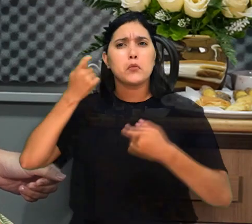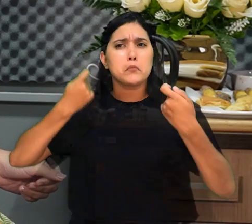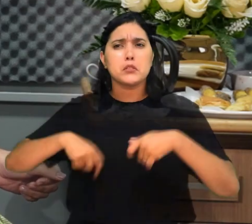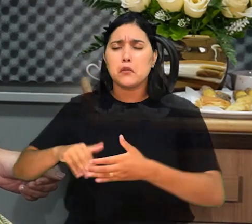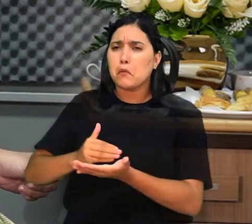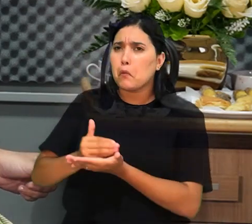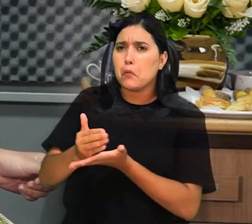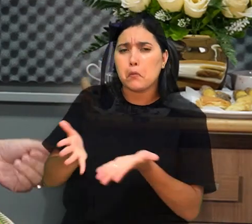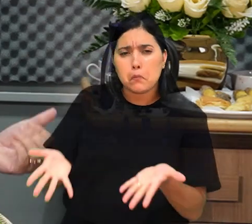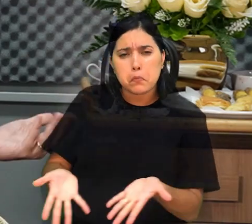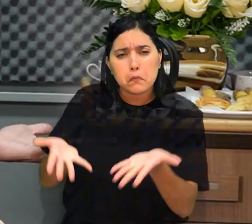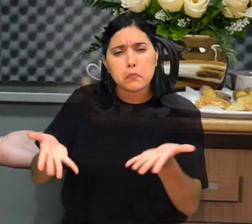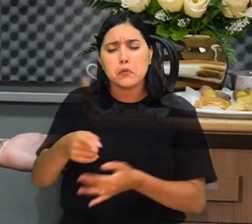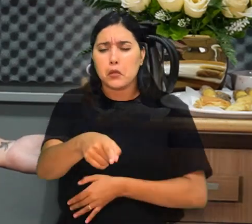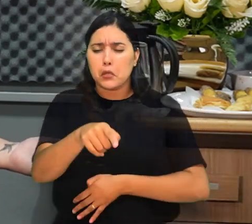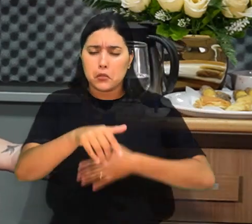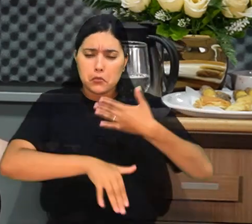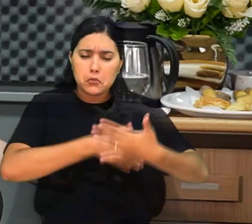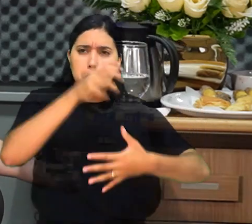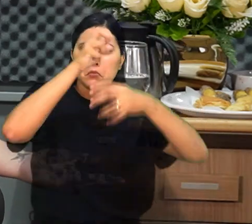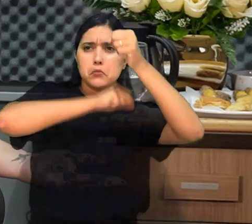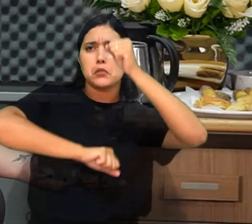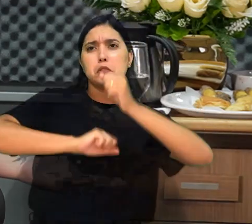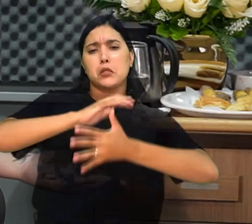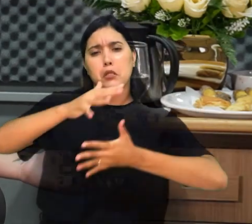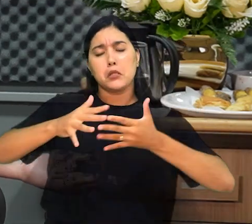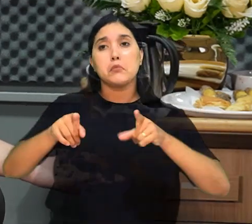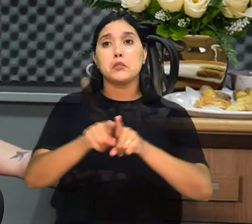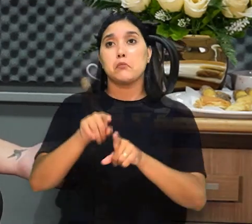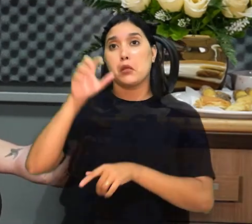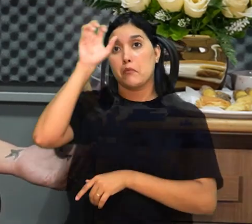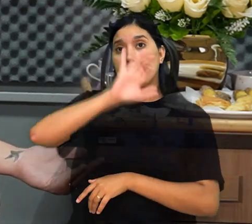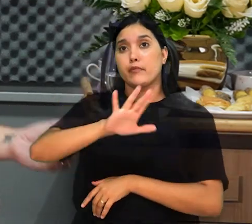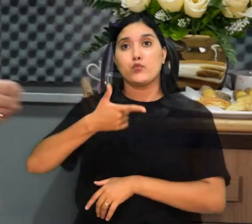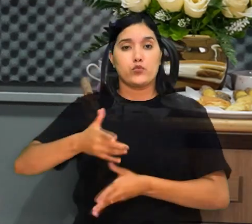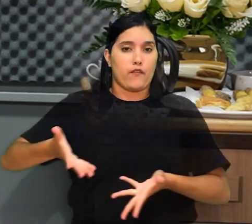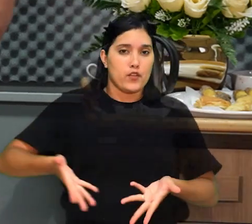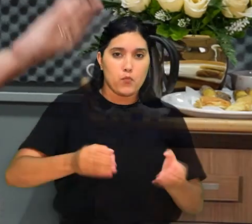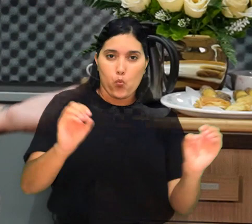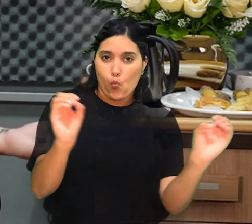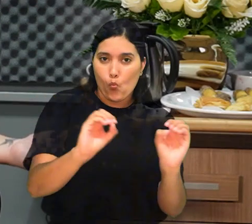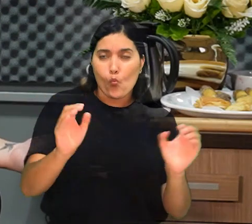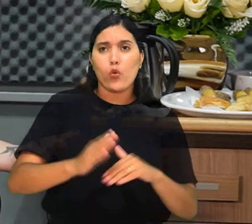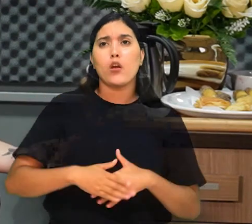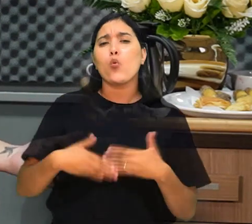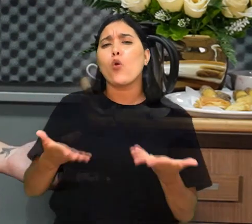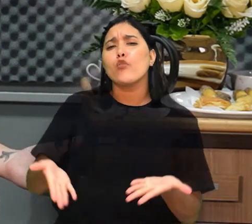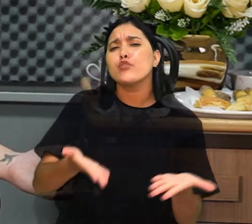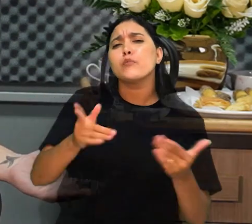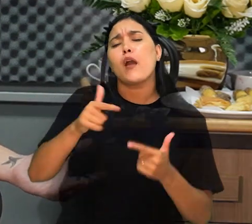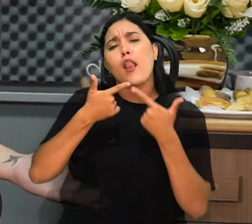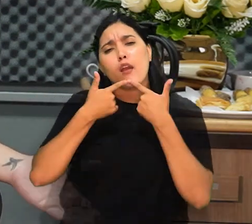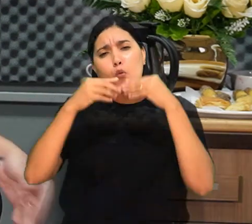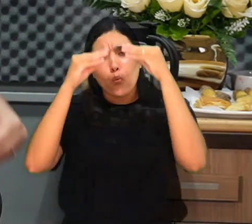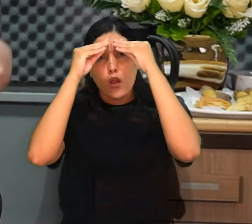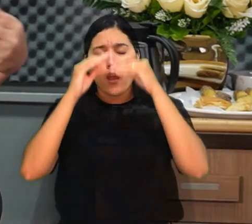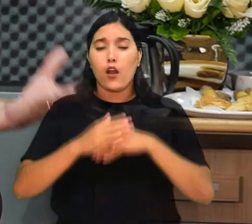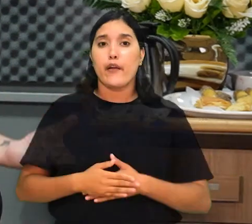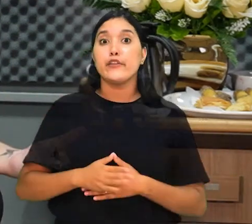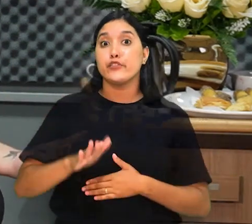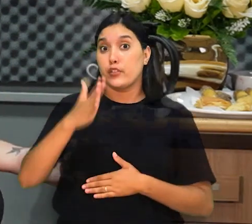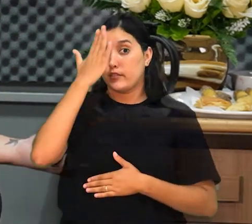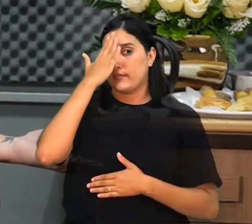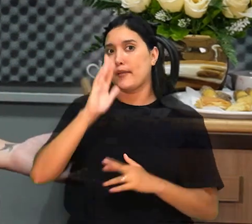esposo nasceu surdo, né? Nasceu surdo. Então, ele precisava, desde o início do estímulo, né, da Libras